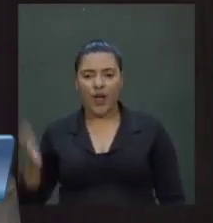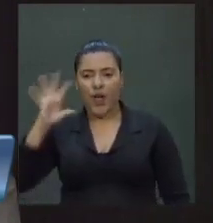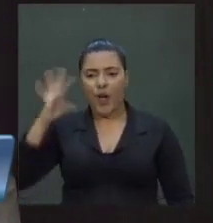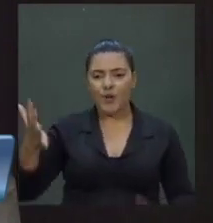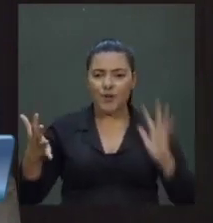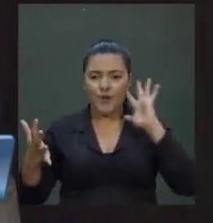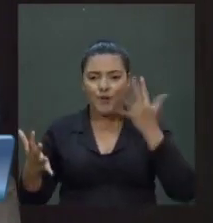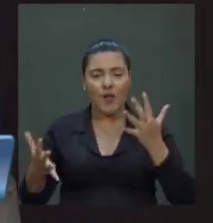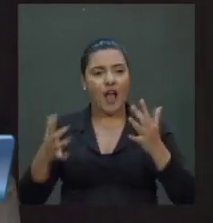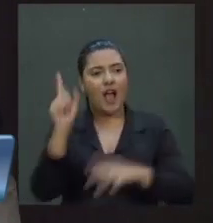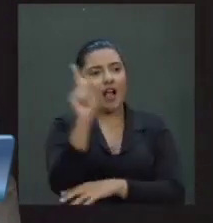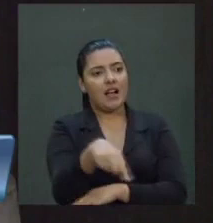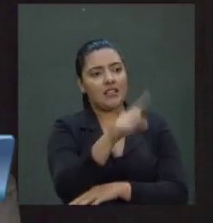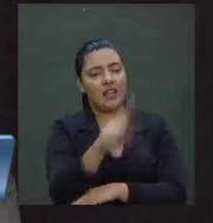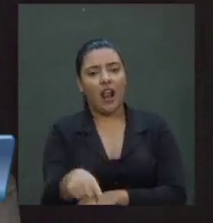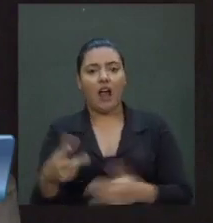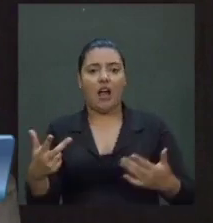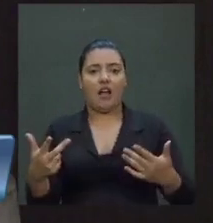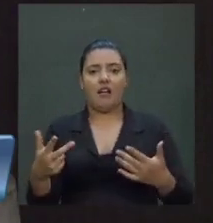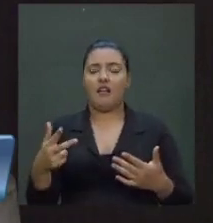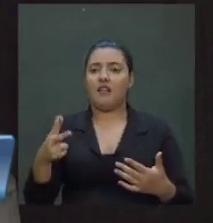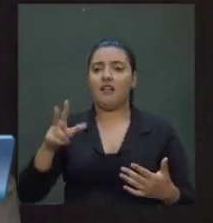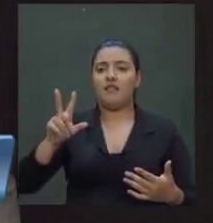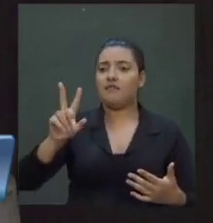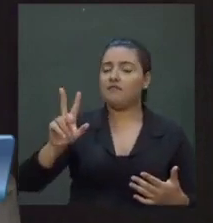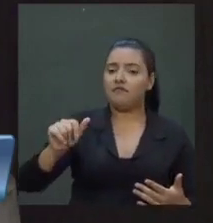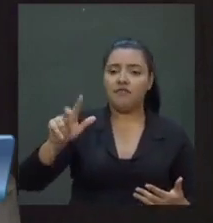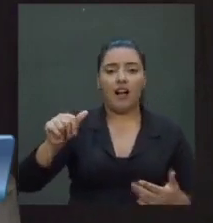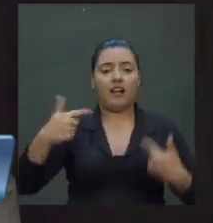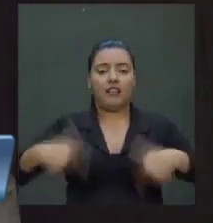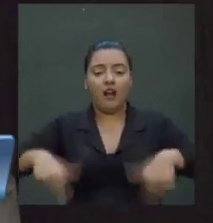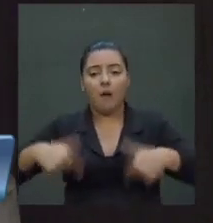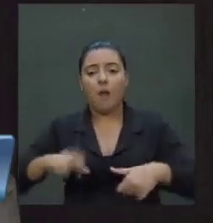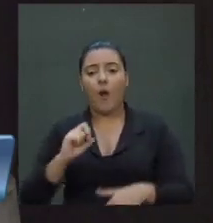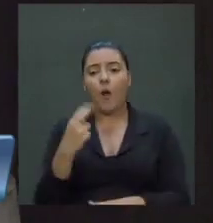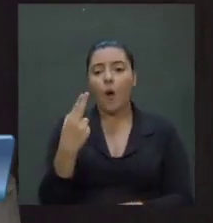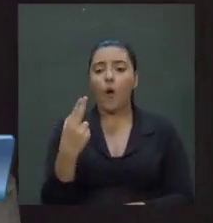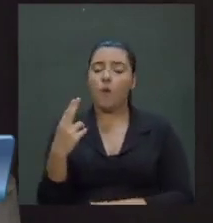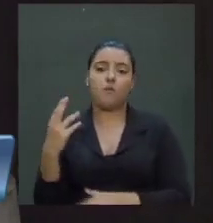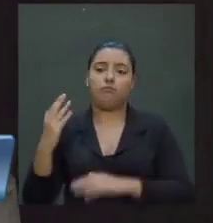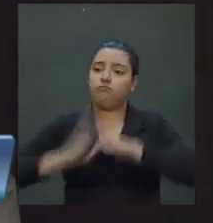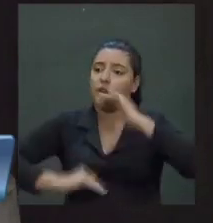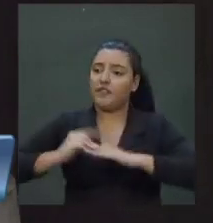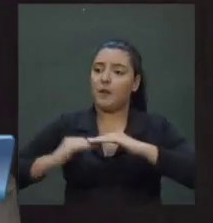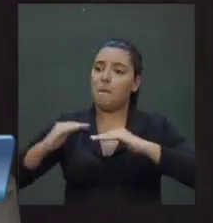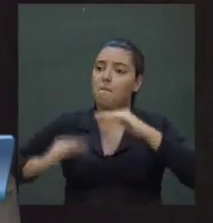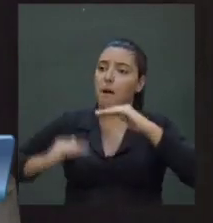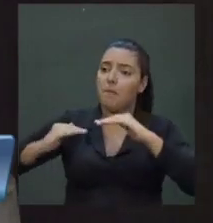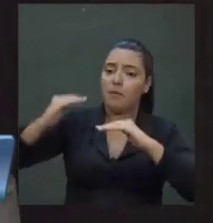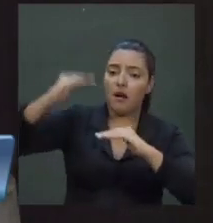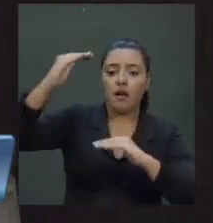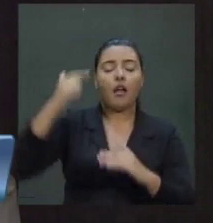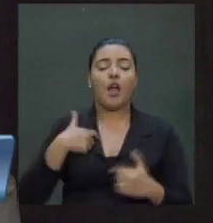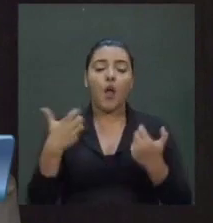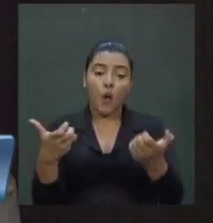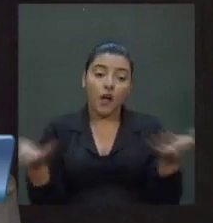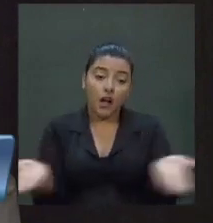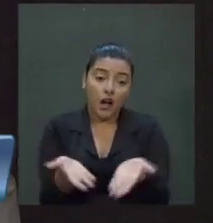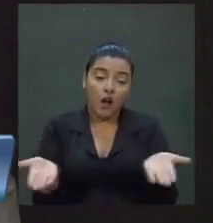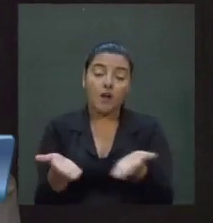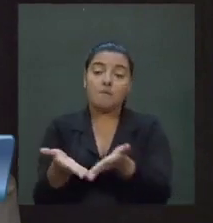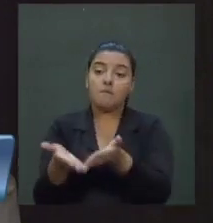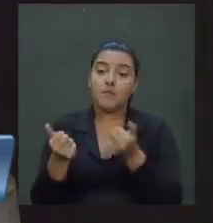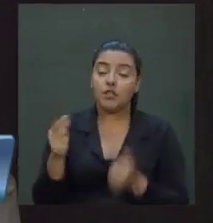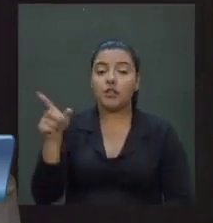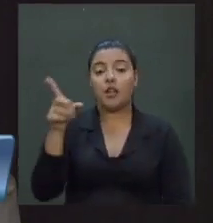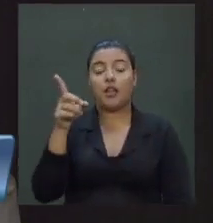resolução, a extinção de cargos e a regionalização e especialização de feitos, pelo que eu gostaria, e já requeiro,